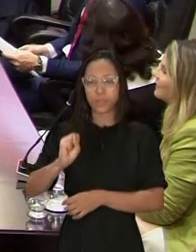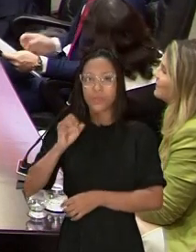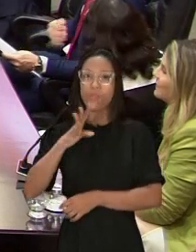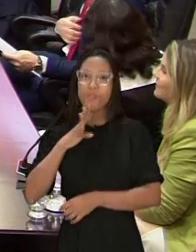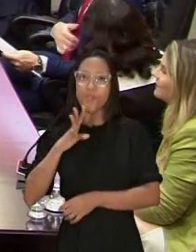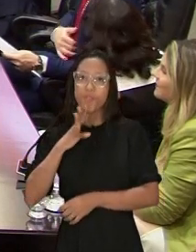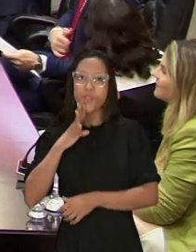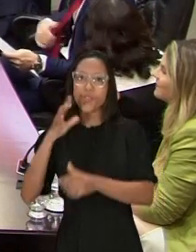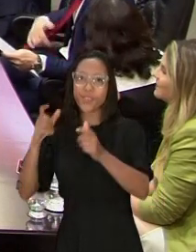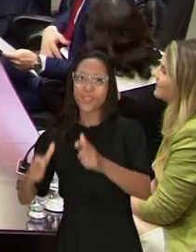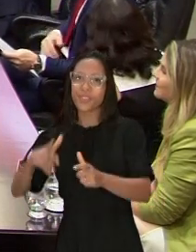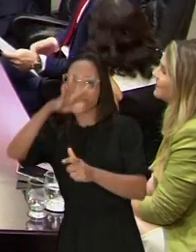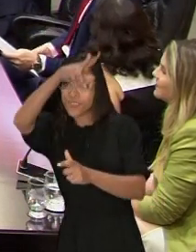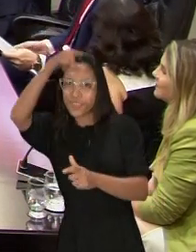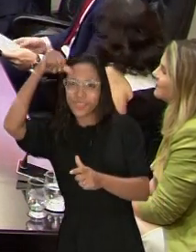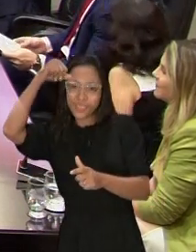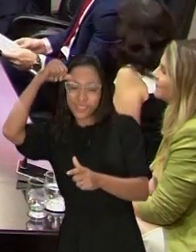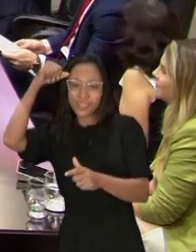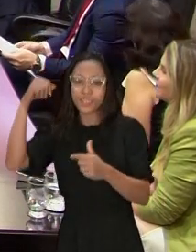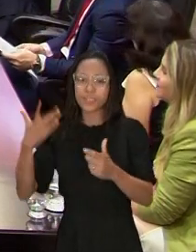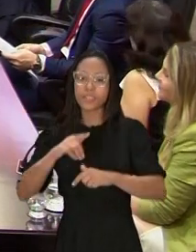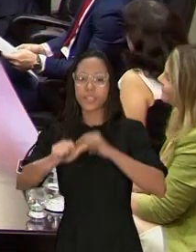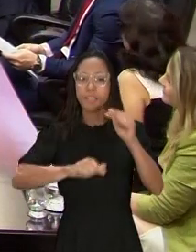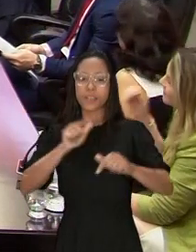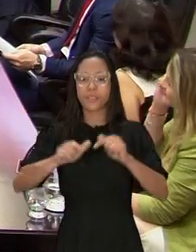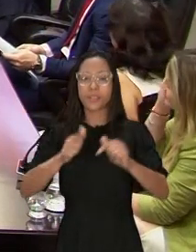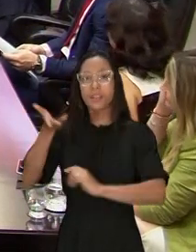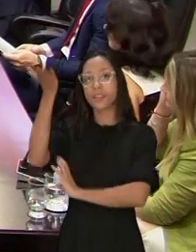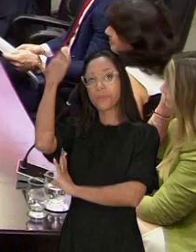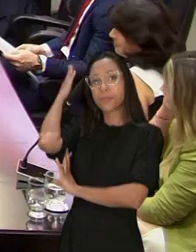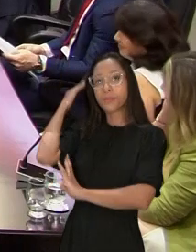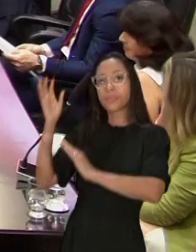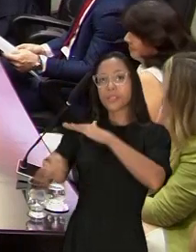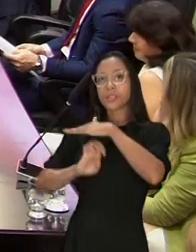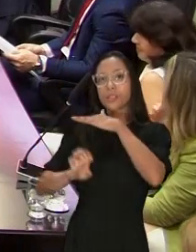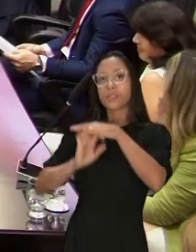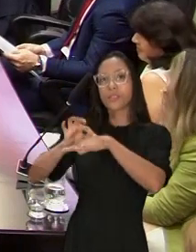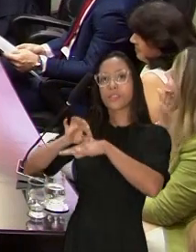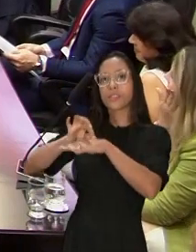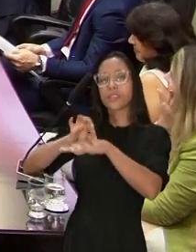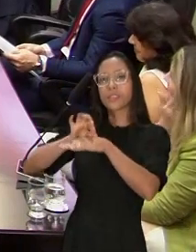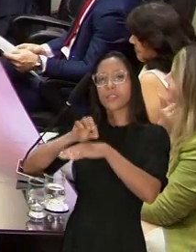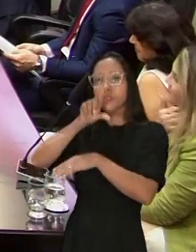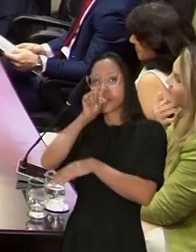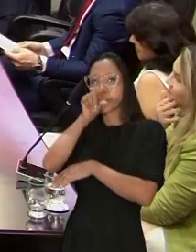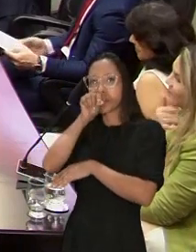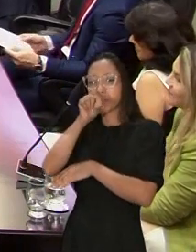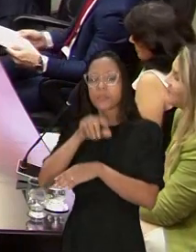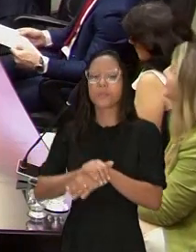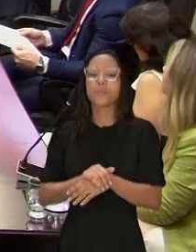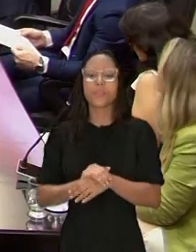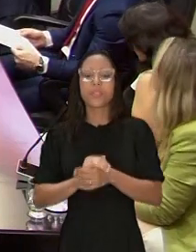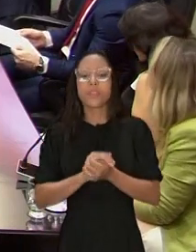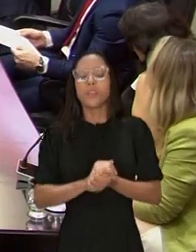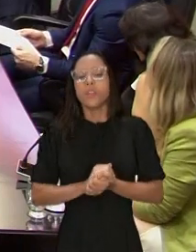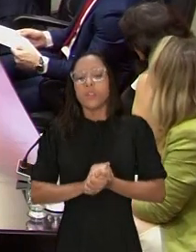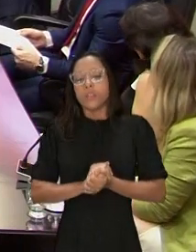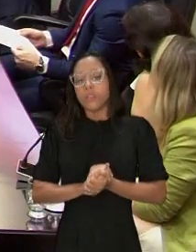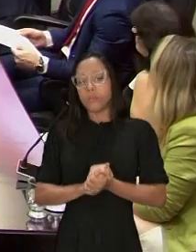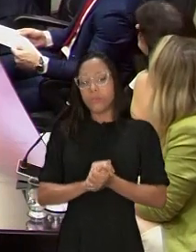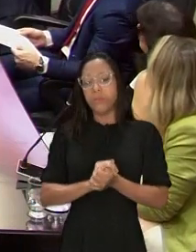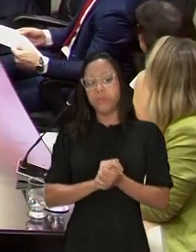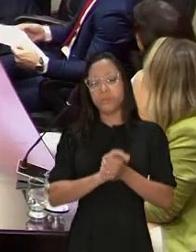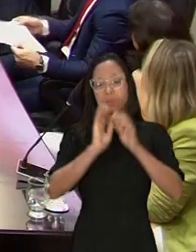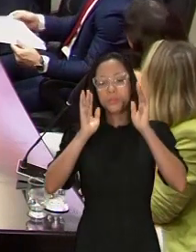Grosso. Estava a serviço da Sadia, adquiriu terras no município de São José do Rio Claro para o plantio de